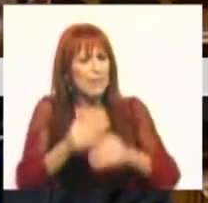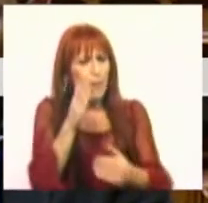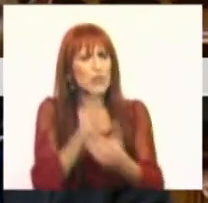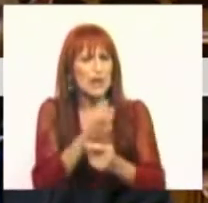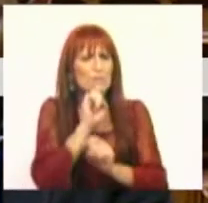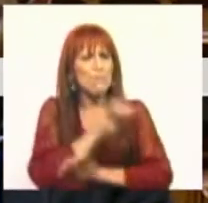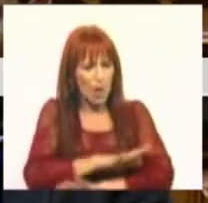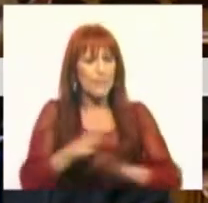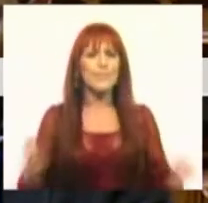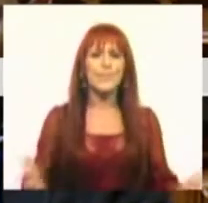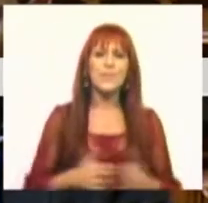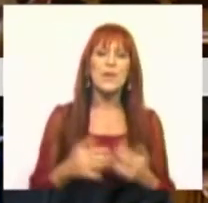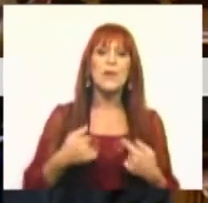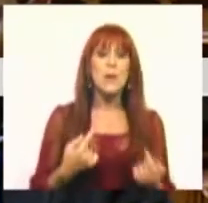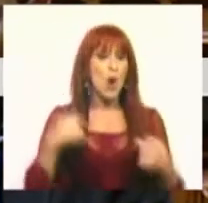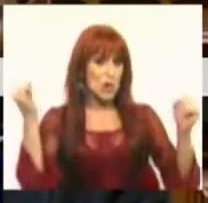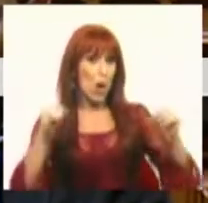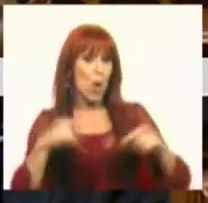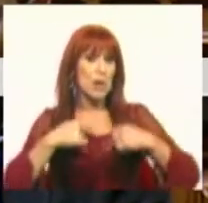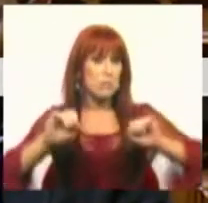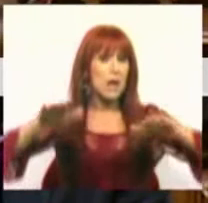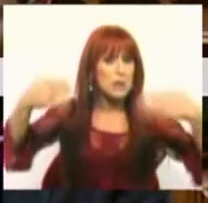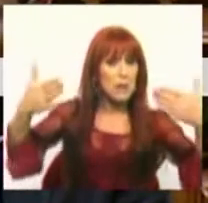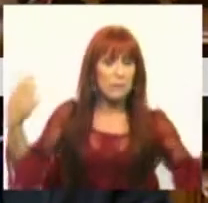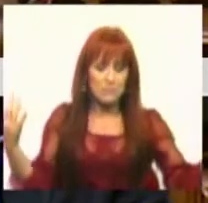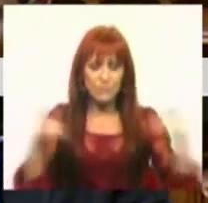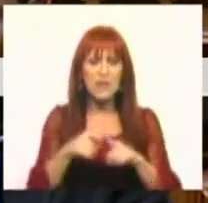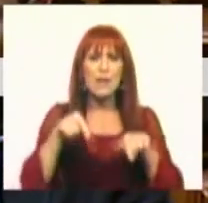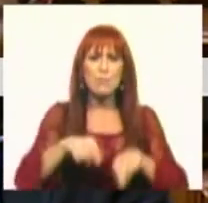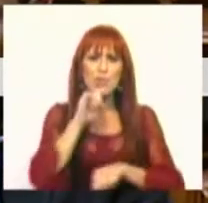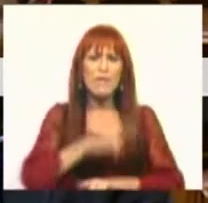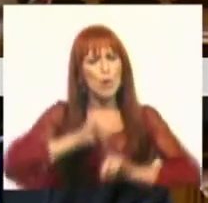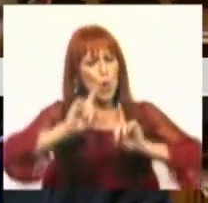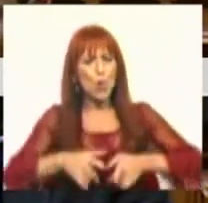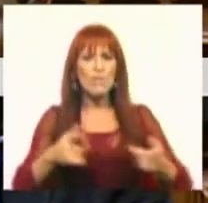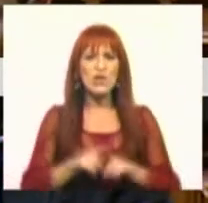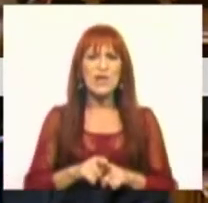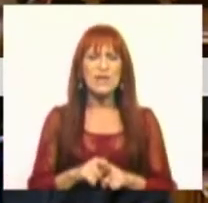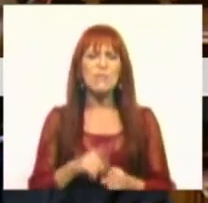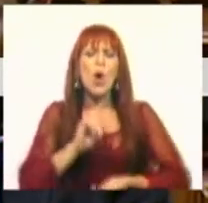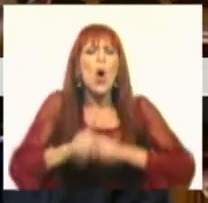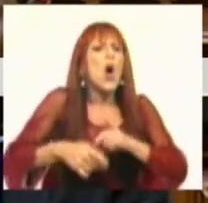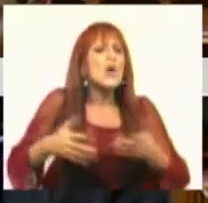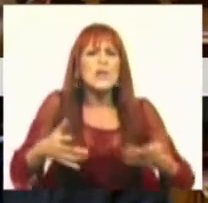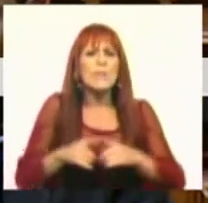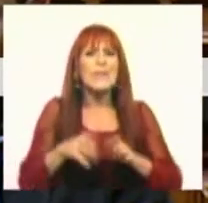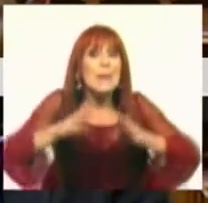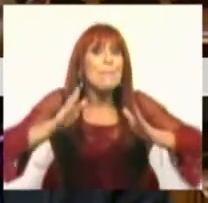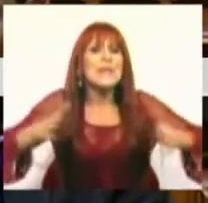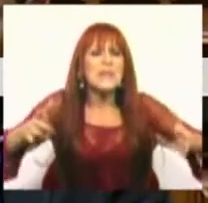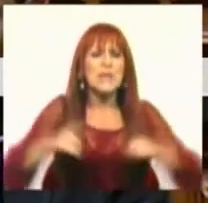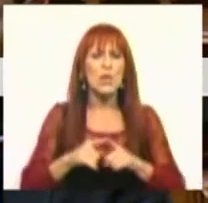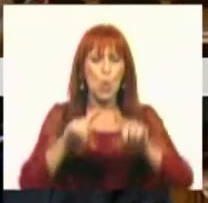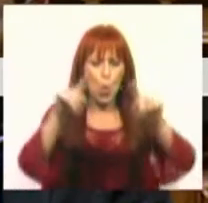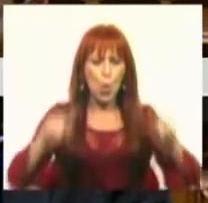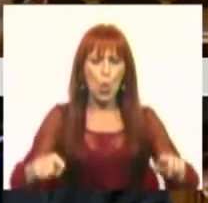processo. Estando de acordo com a iniciativa, será talvez começar por precisar que deve ser o